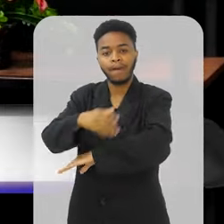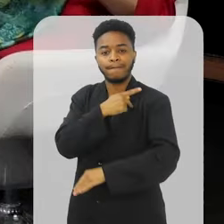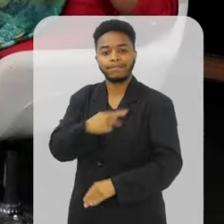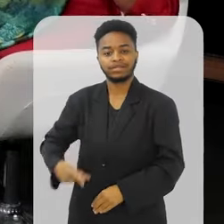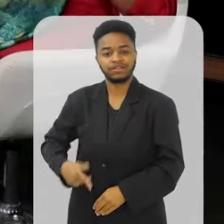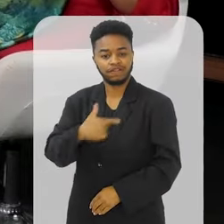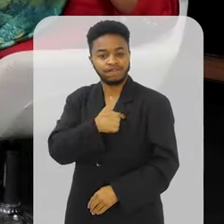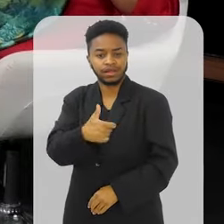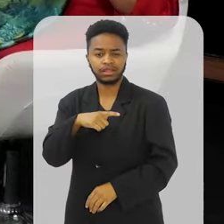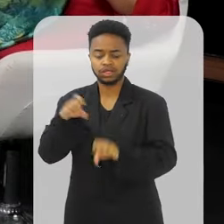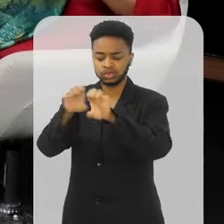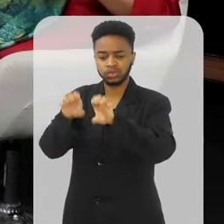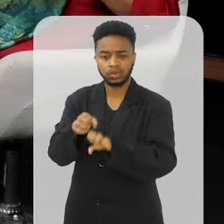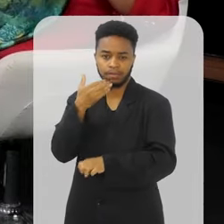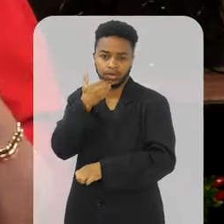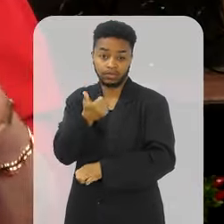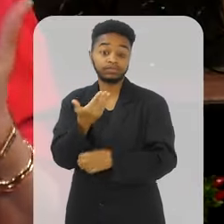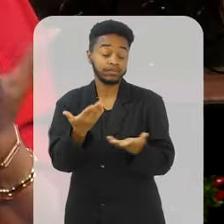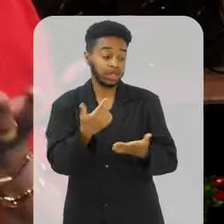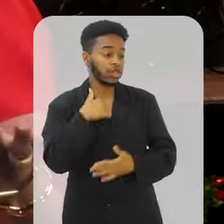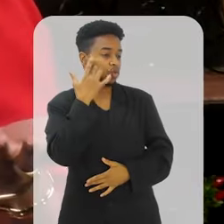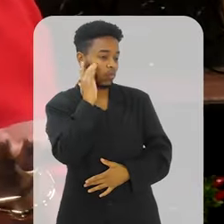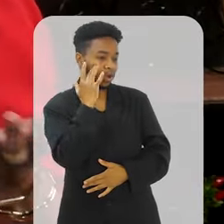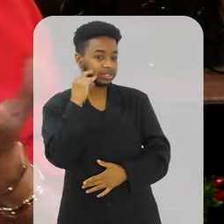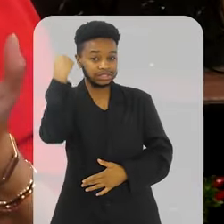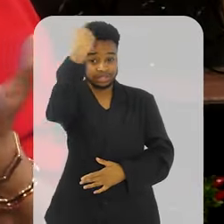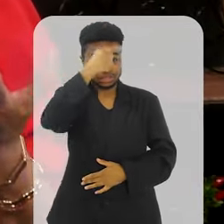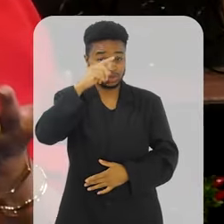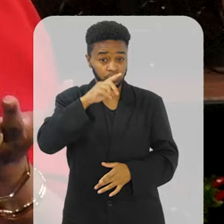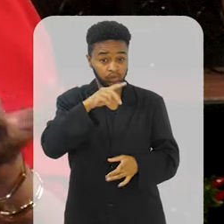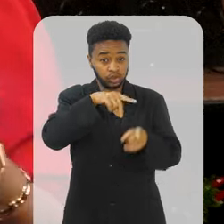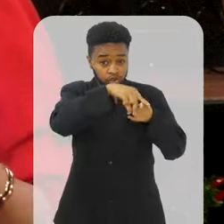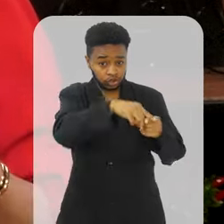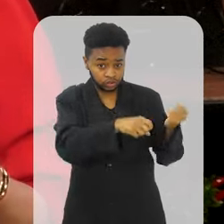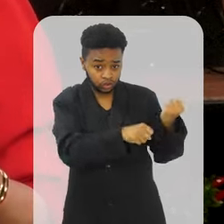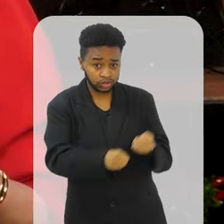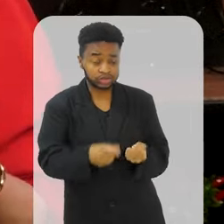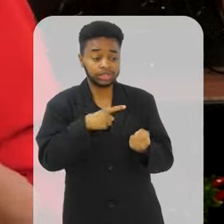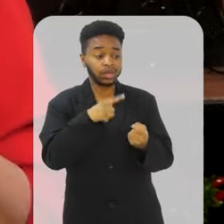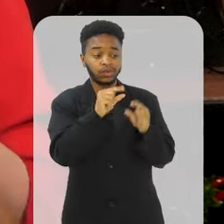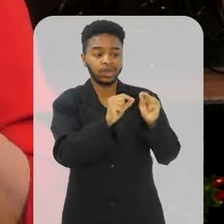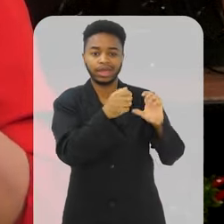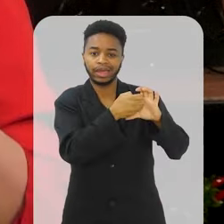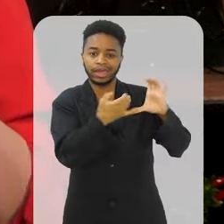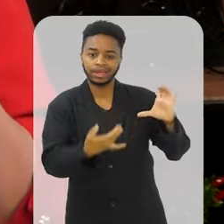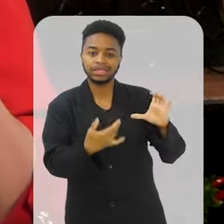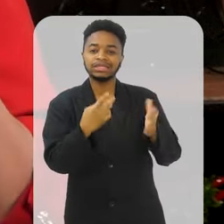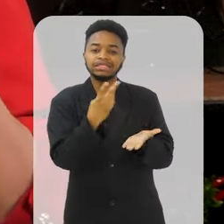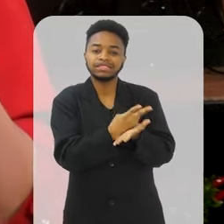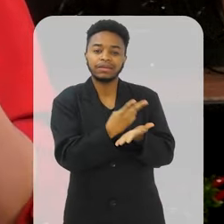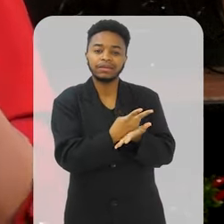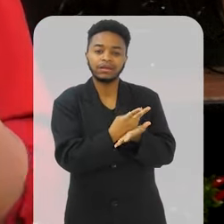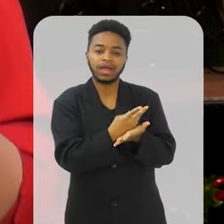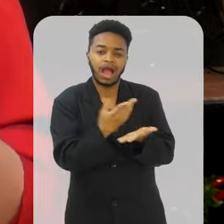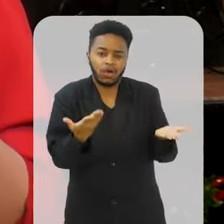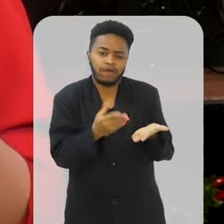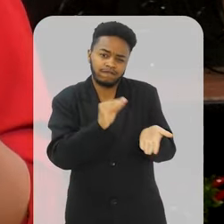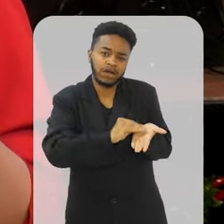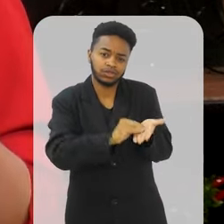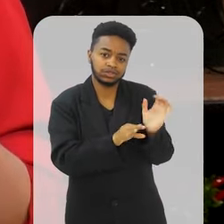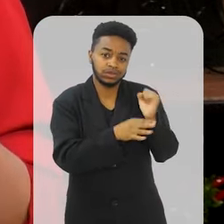acho que São Jorge d tem uma coisa com essa insegurança que a gente vive hoje que é muito grande a violência São Jorge sempre foi visto como